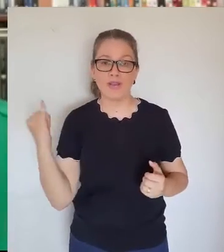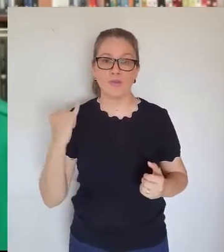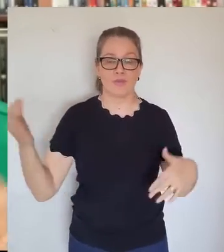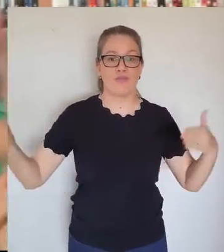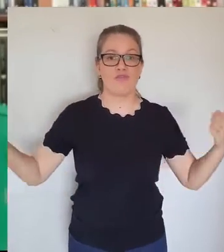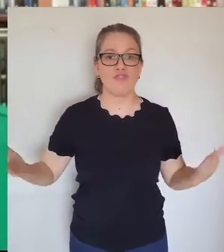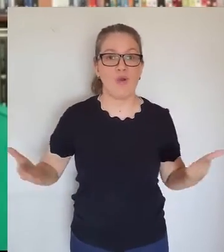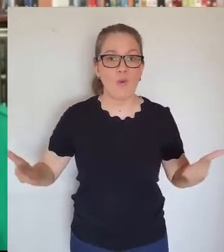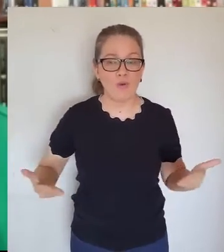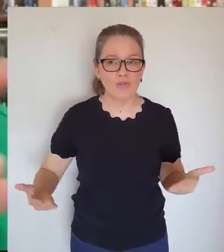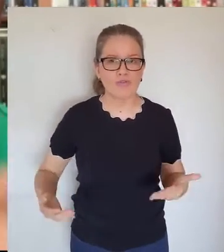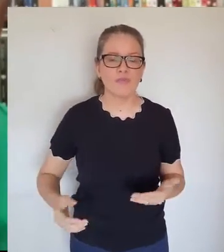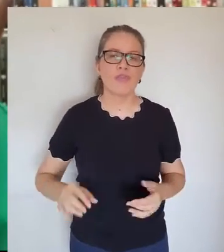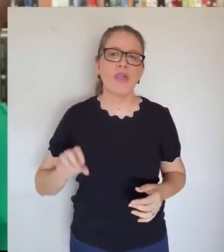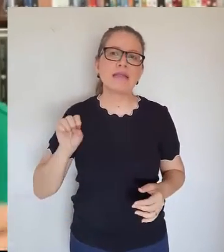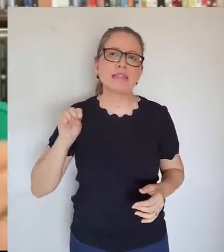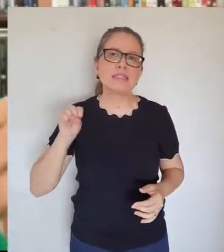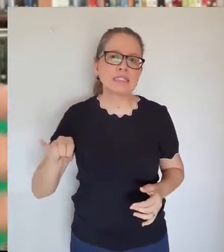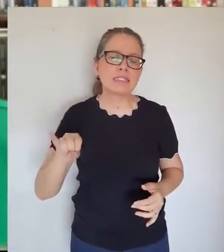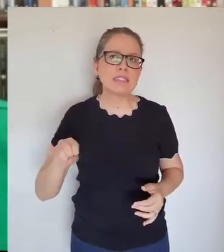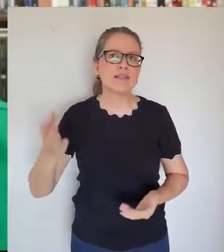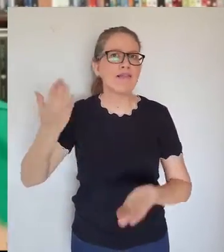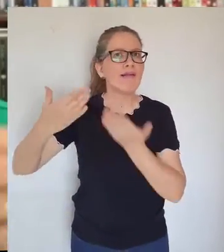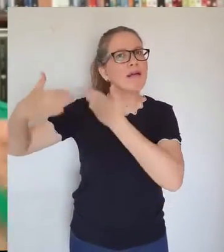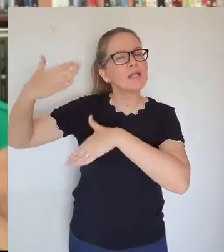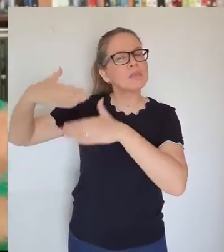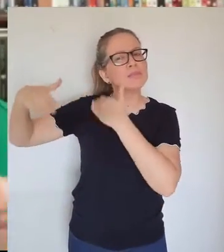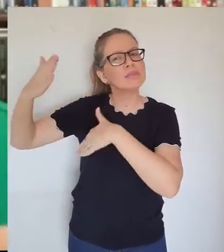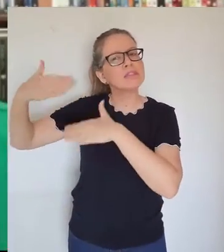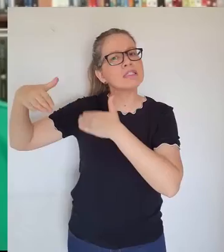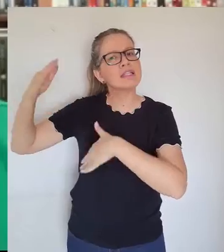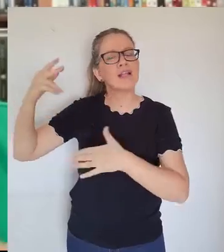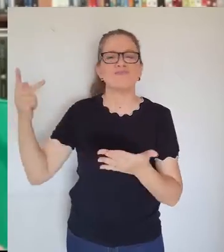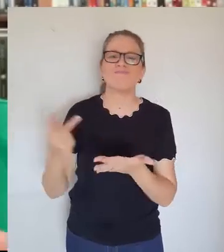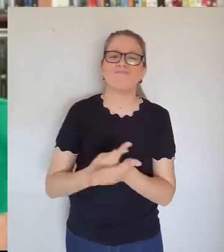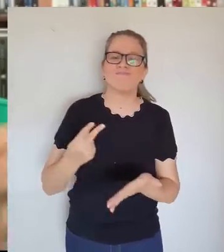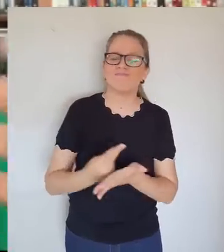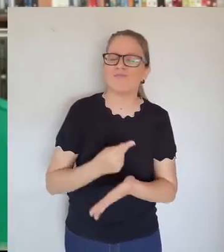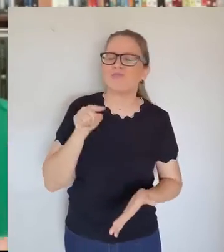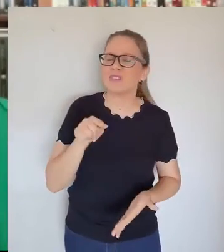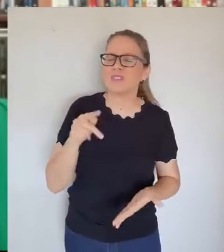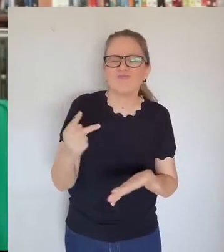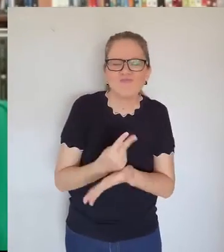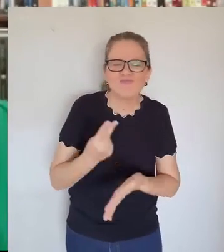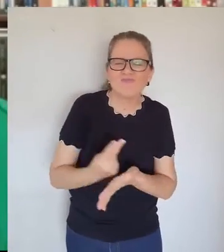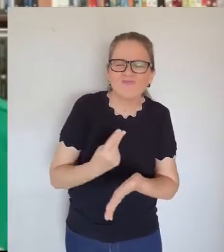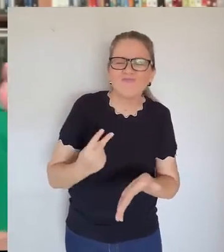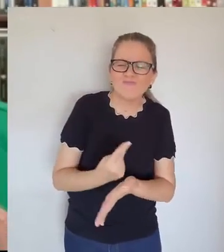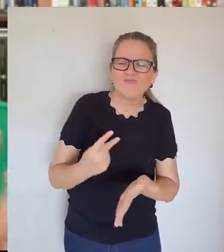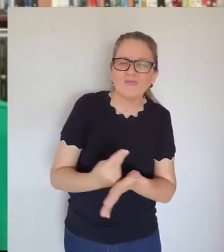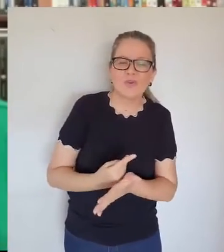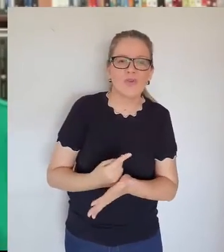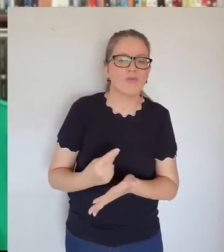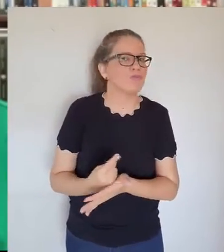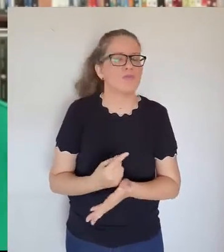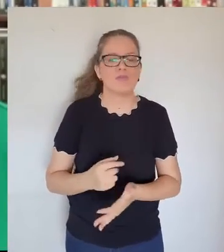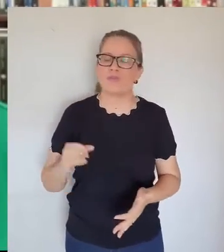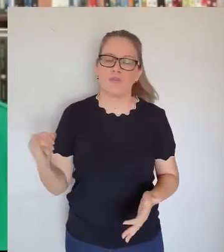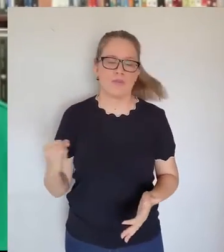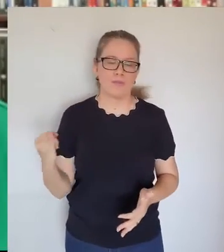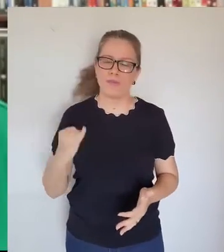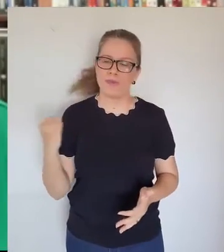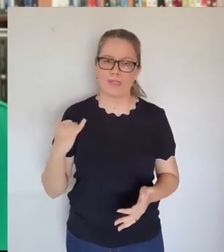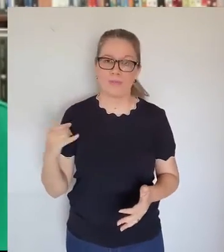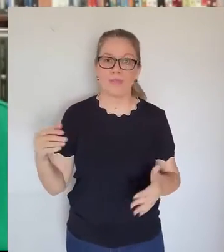estamos hoje. Se seu avô, se a sua avó, se seu pai foi isso ou foi aquilo, se no passado você fez, olha, não tem